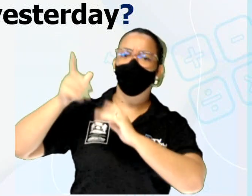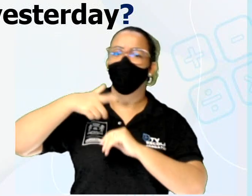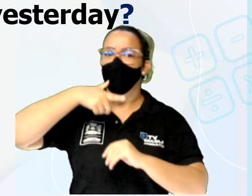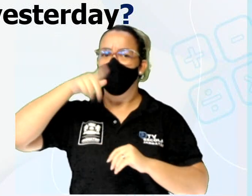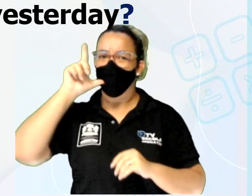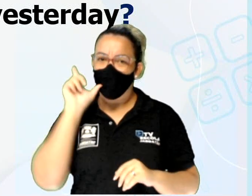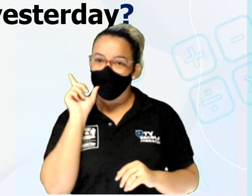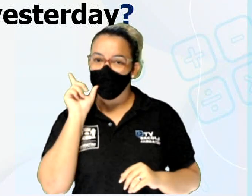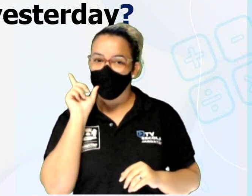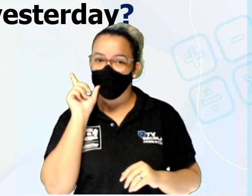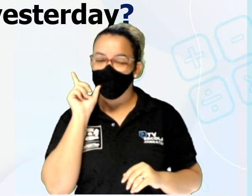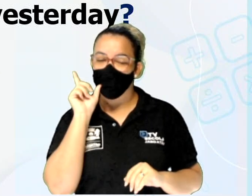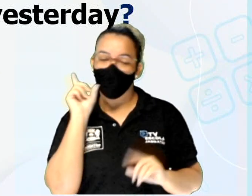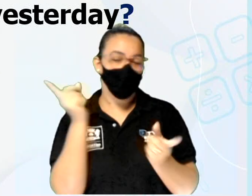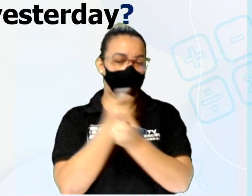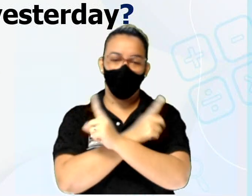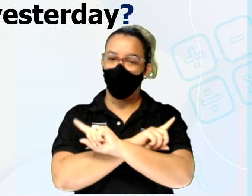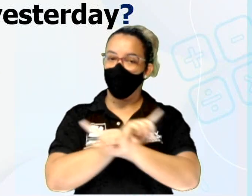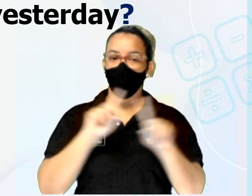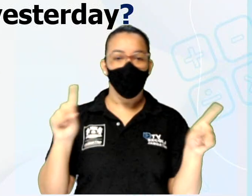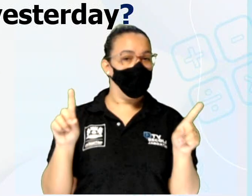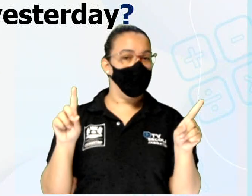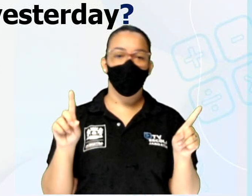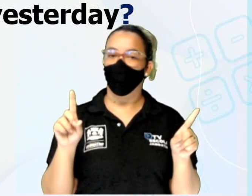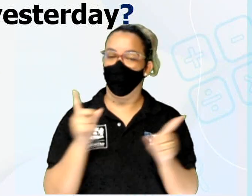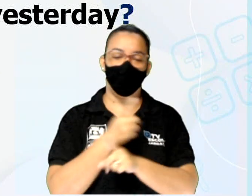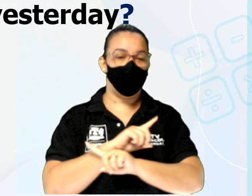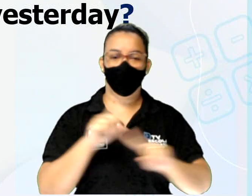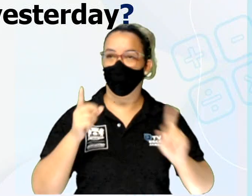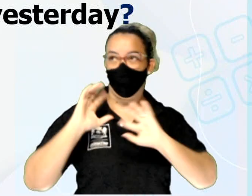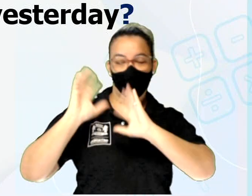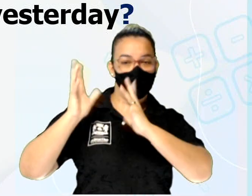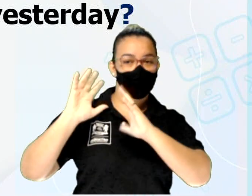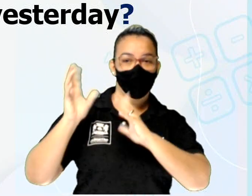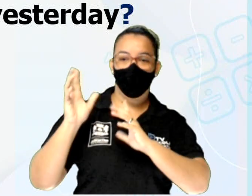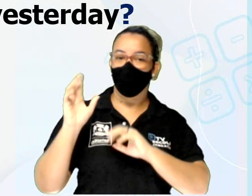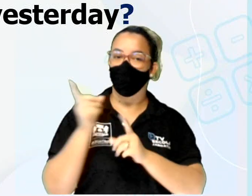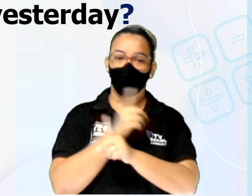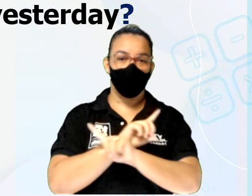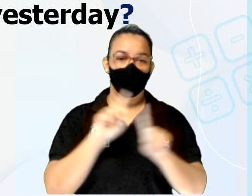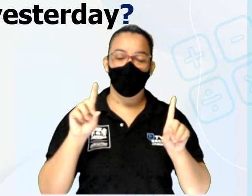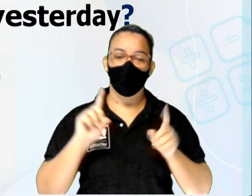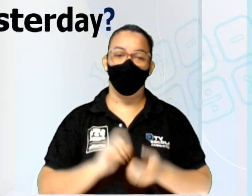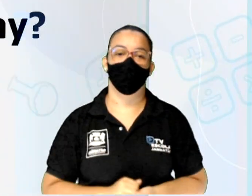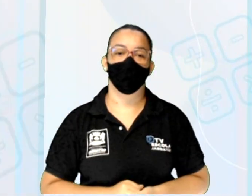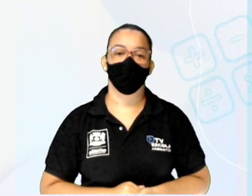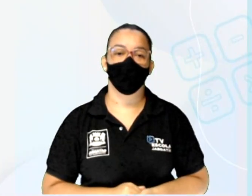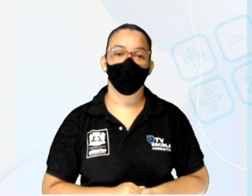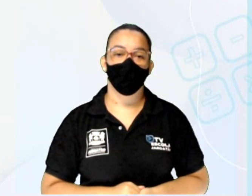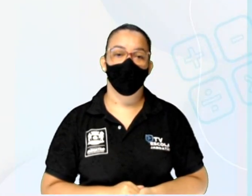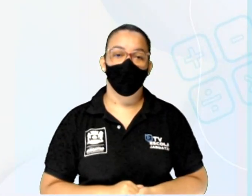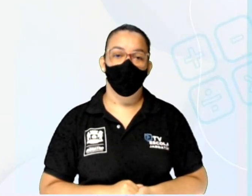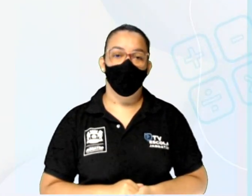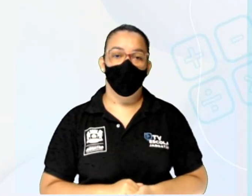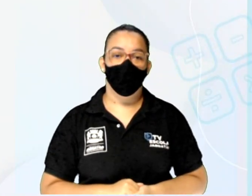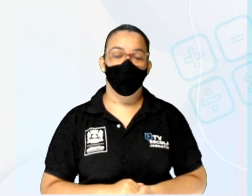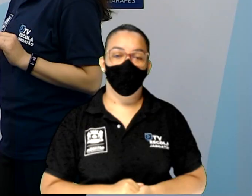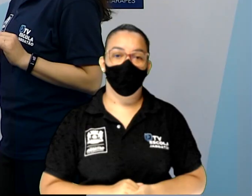Pela imagem, no, we didn't. Não, nós não jogamos.